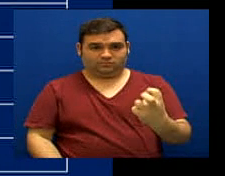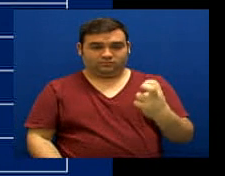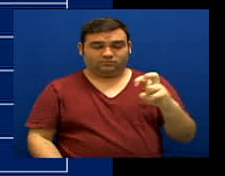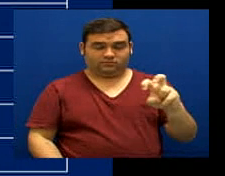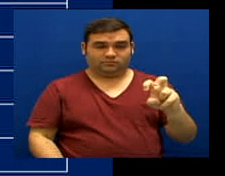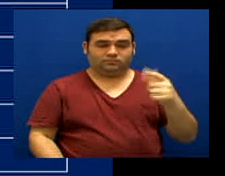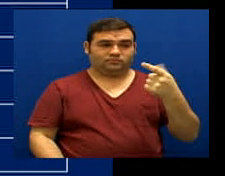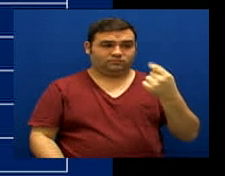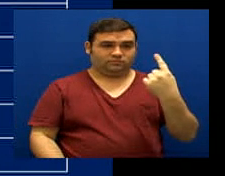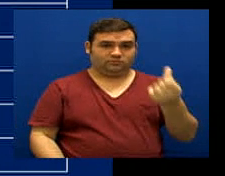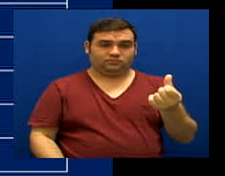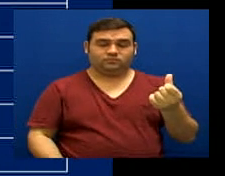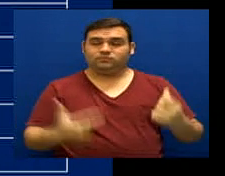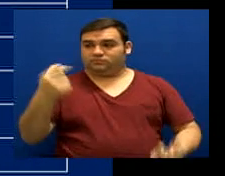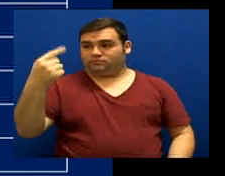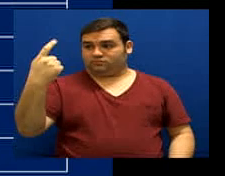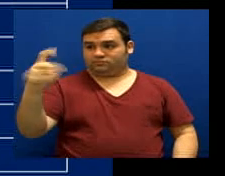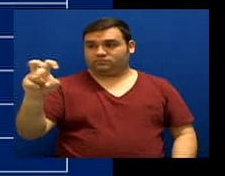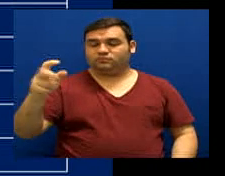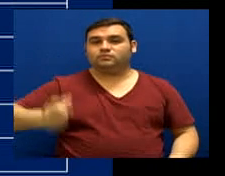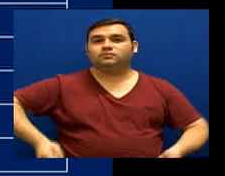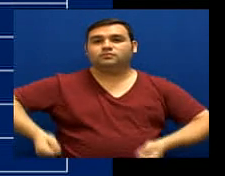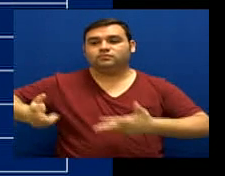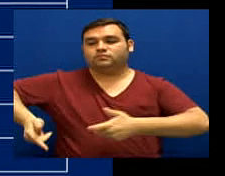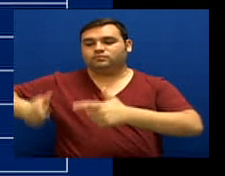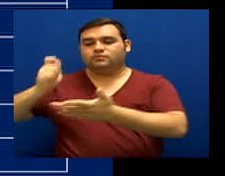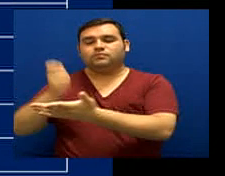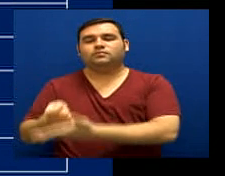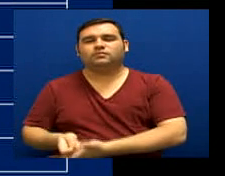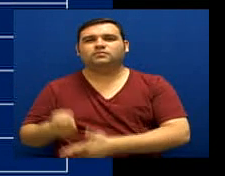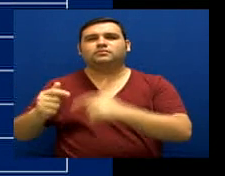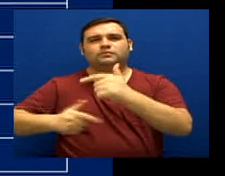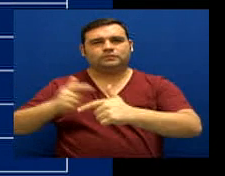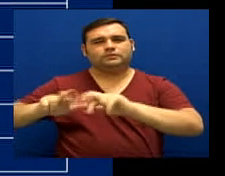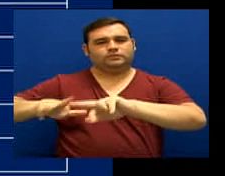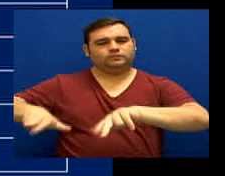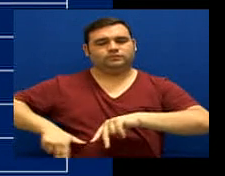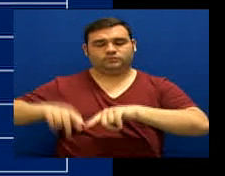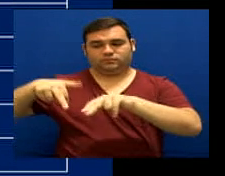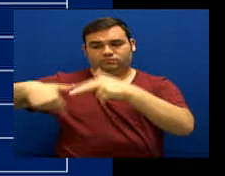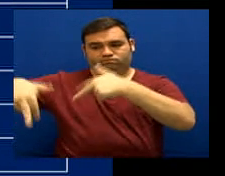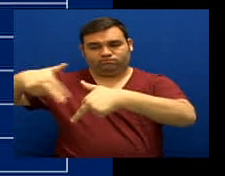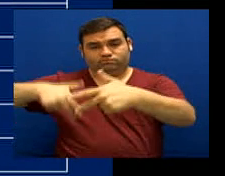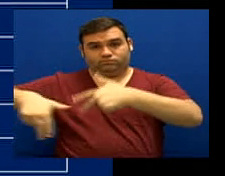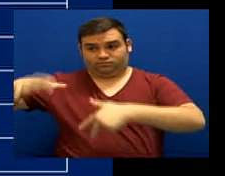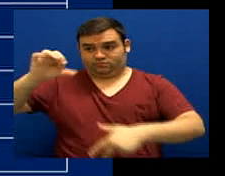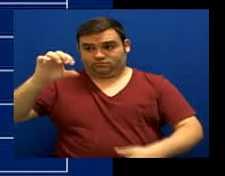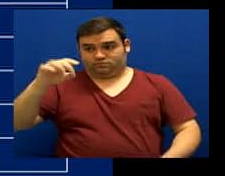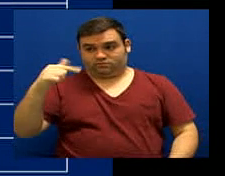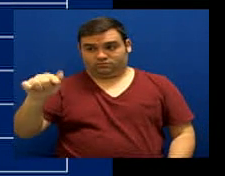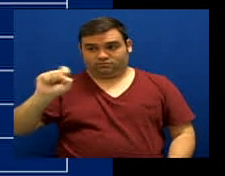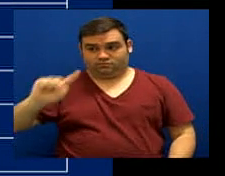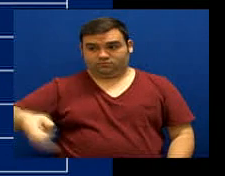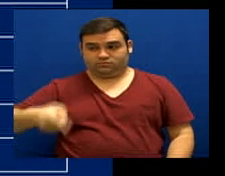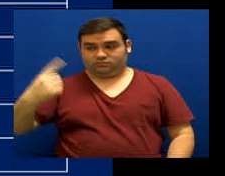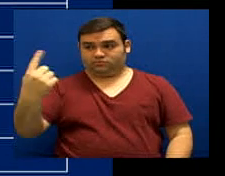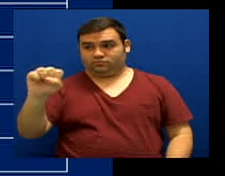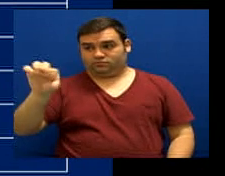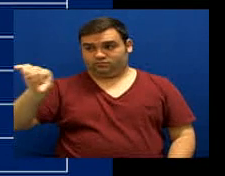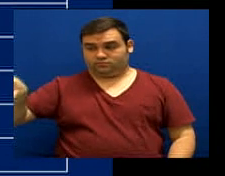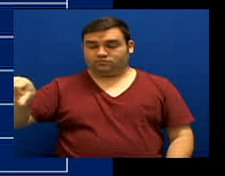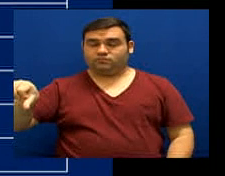2016 2015 houve um gasto com pessoal na ordem de 907 milhões 189